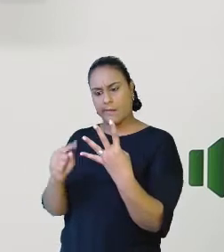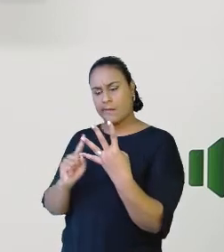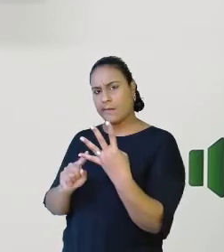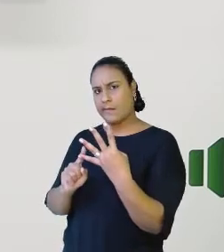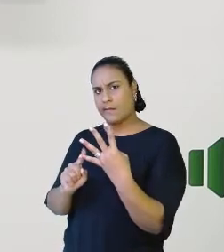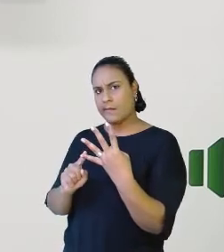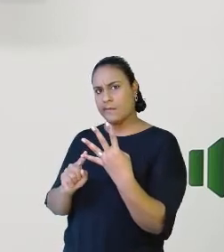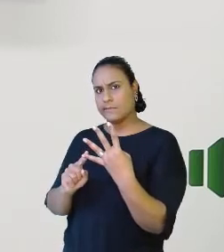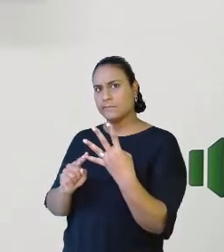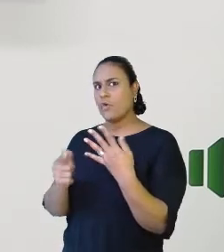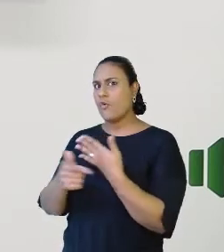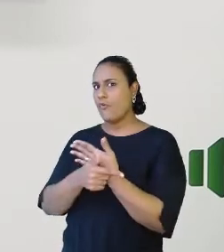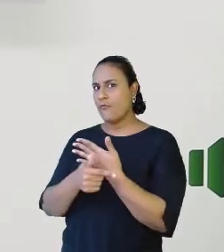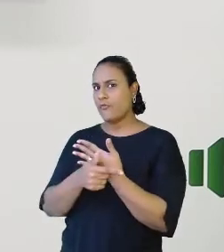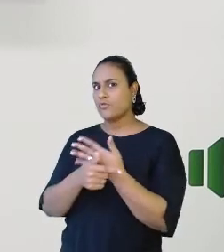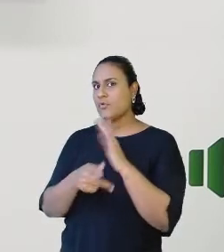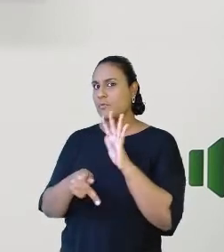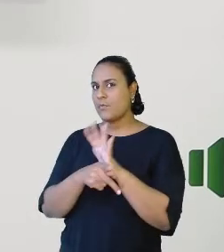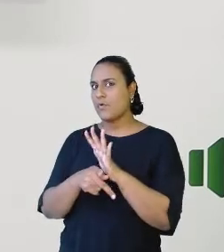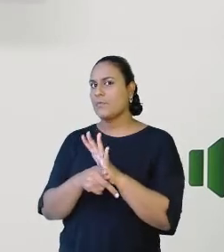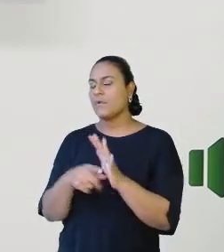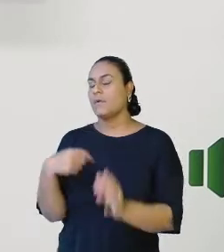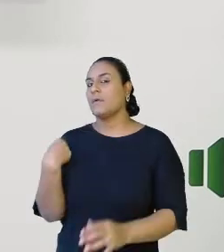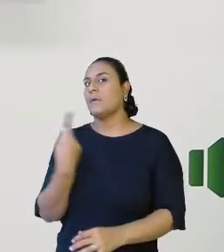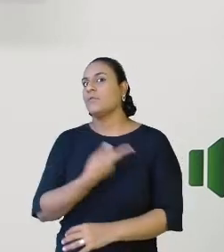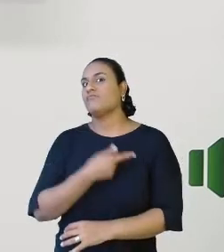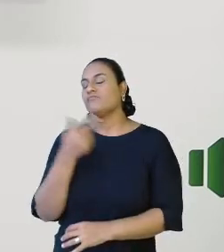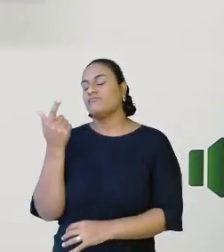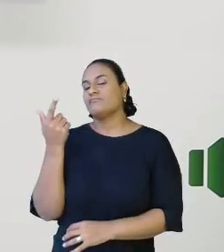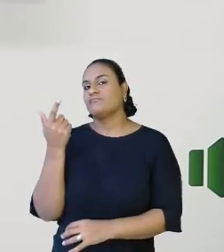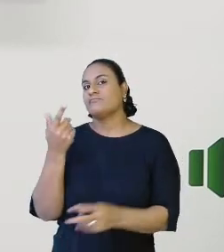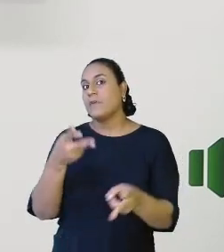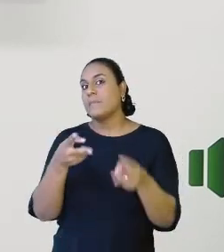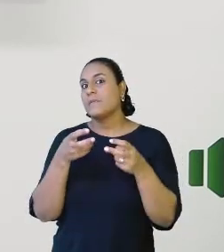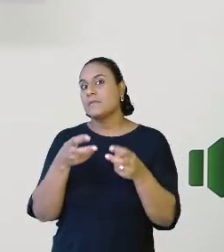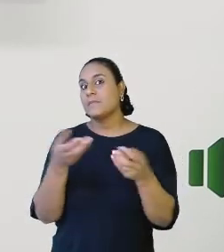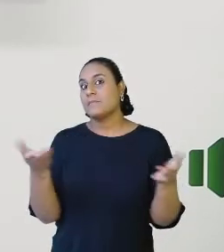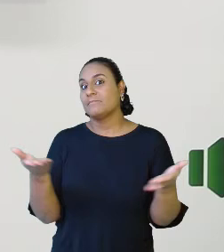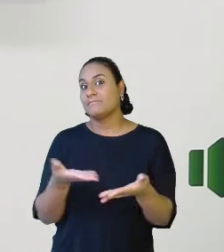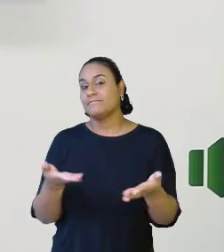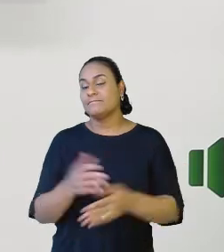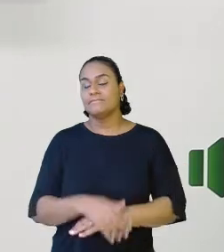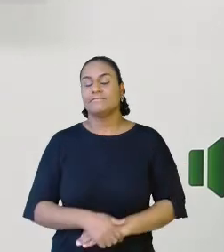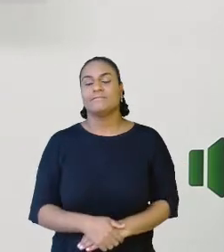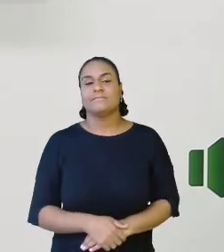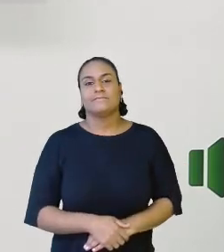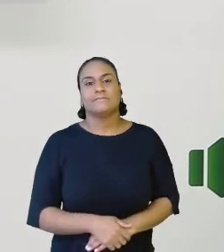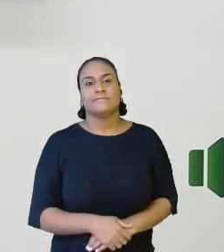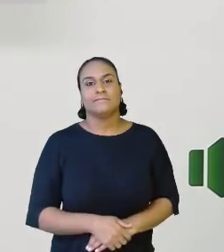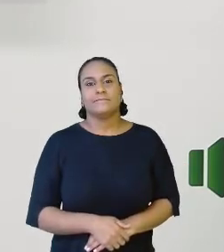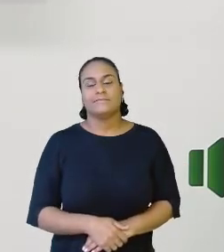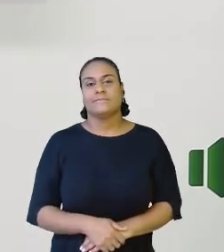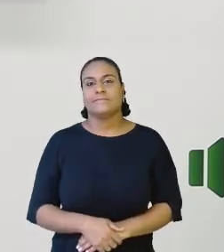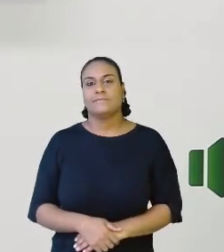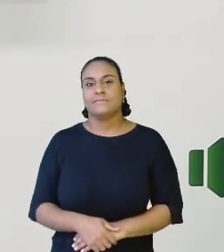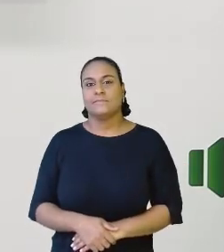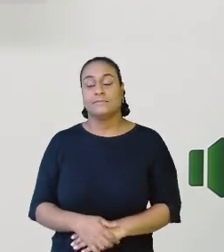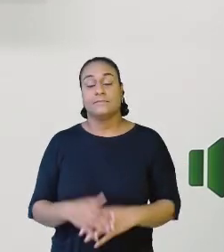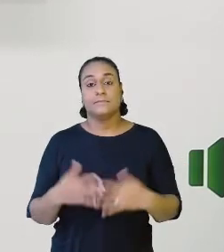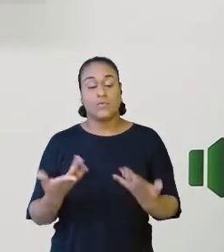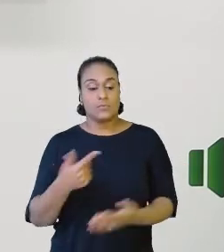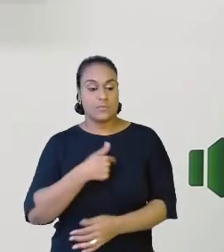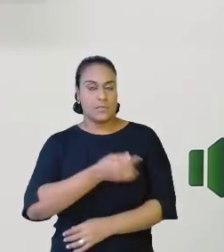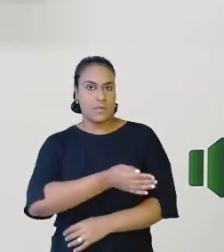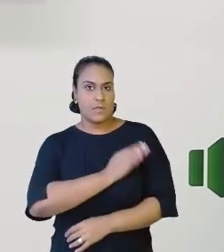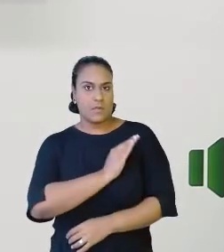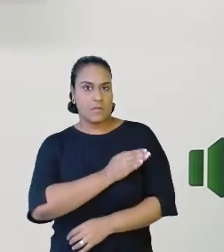por uma coisa. E aí nós vamos perceber isso agora. Bom, o nosso coração